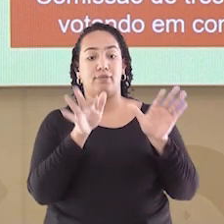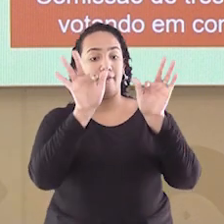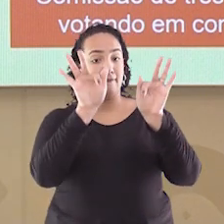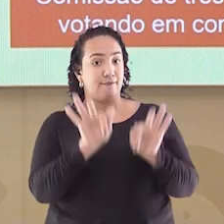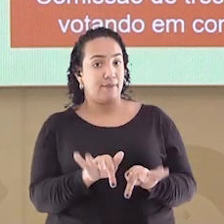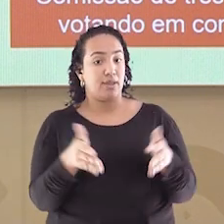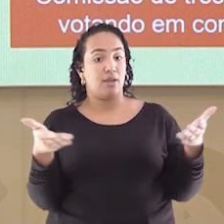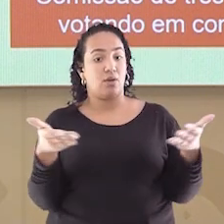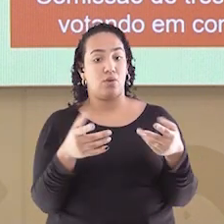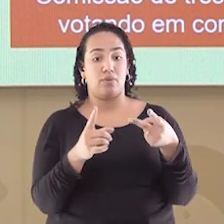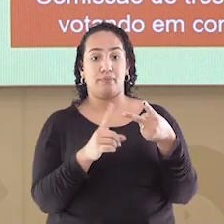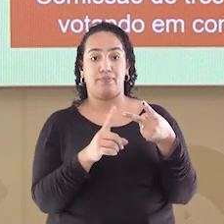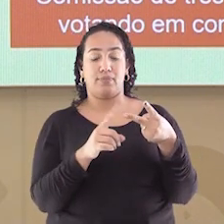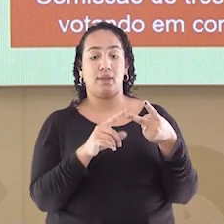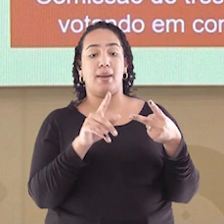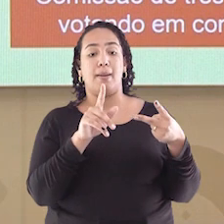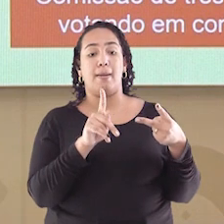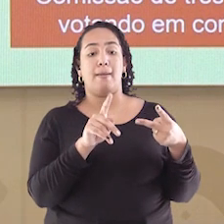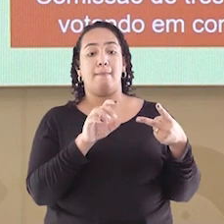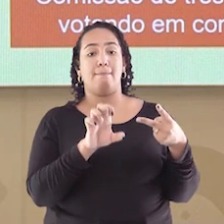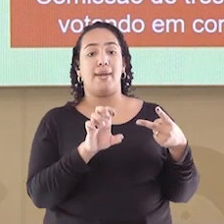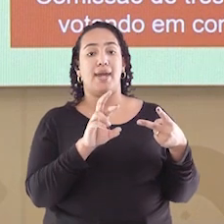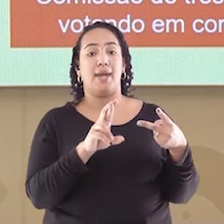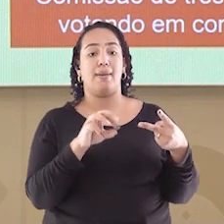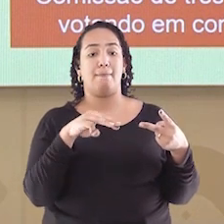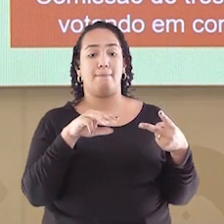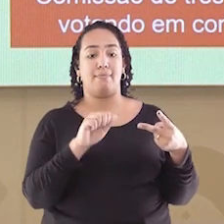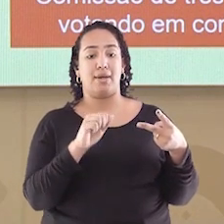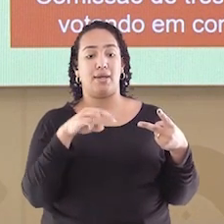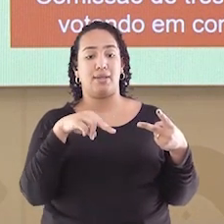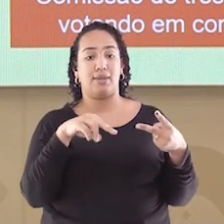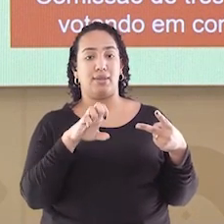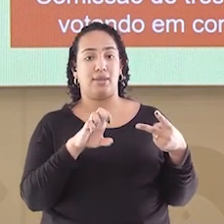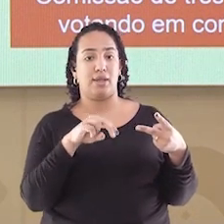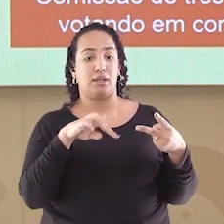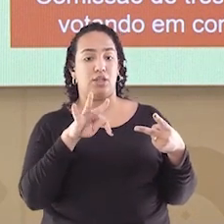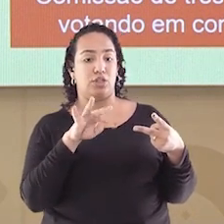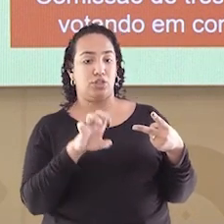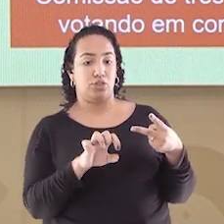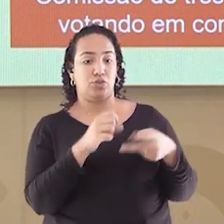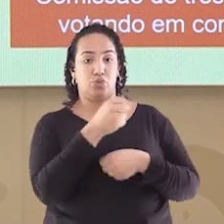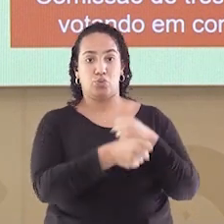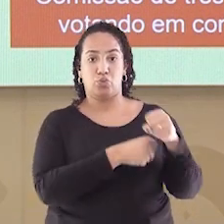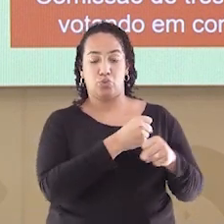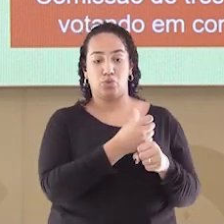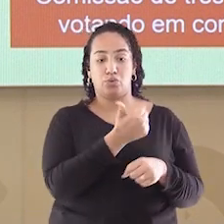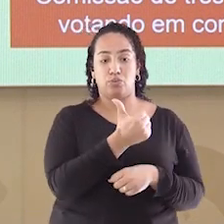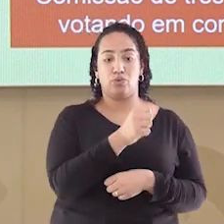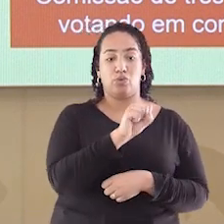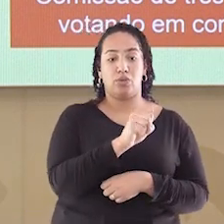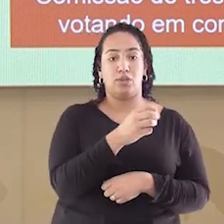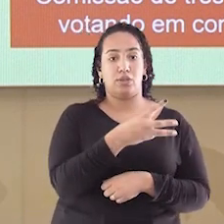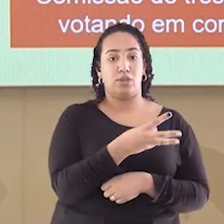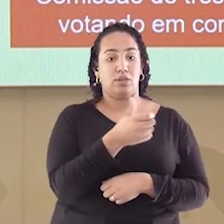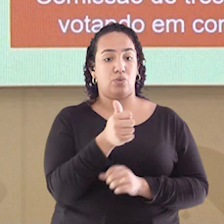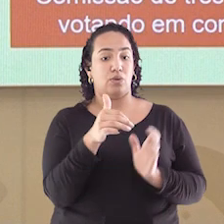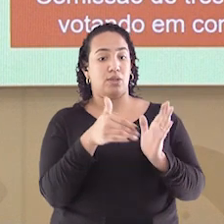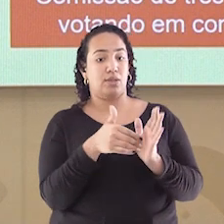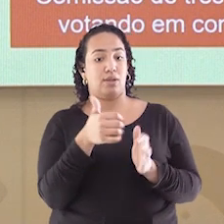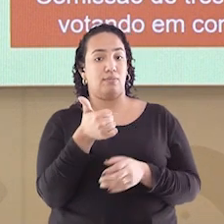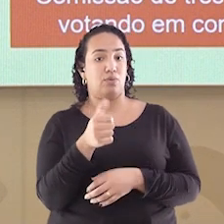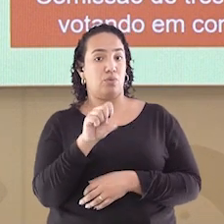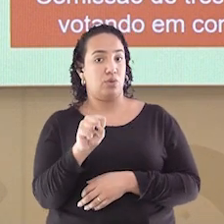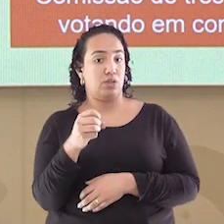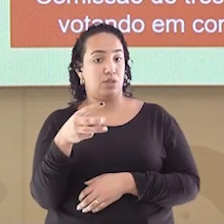período, iniciou-se a regência trina permanente, que foi de 1831 a 1834. E o objetivo dos regentes